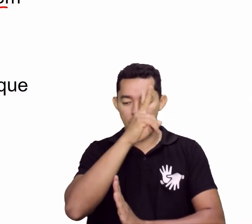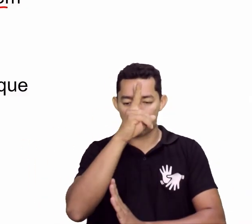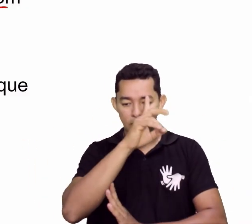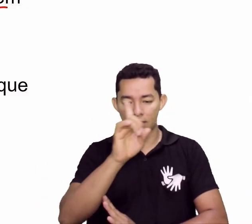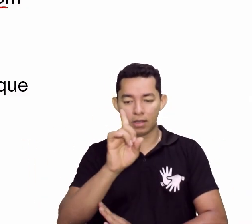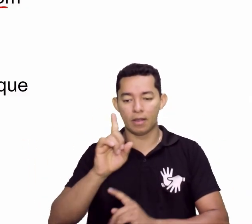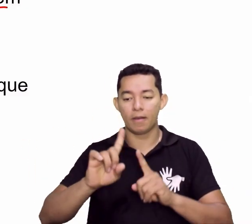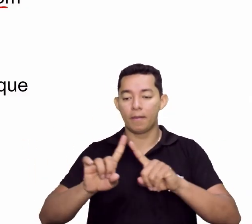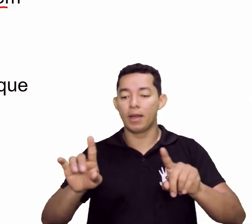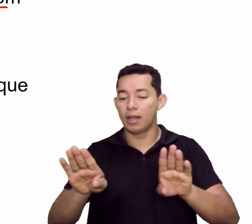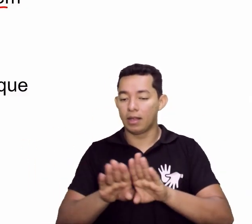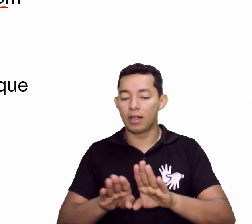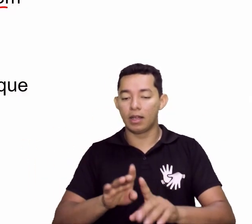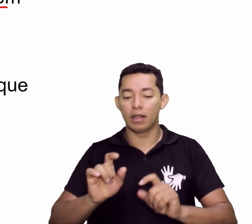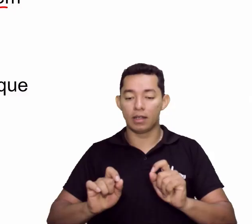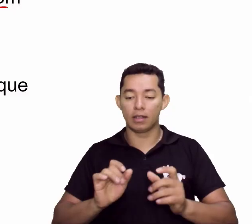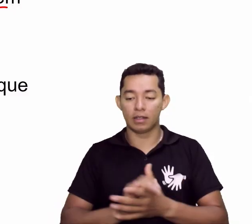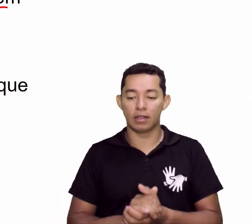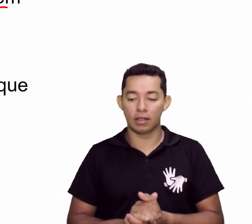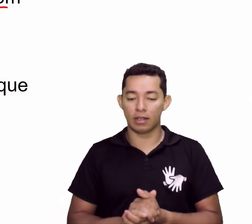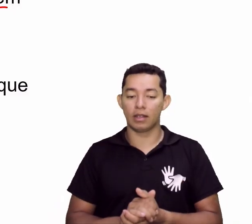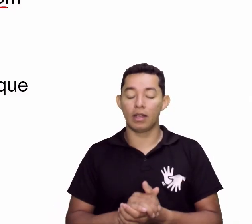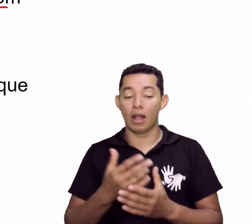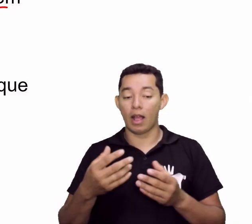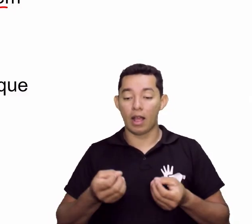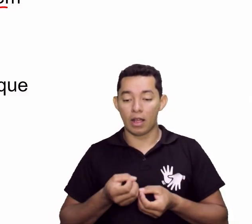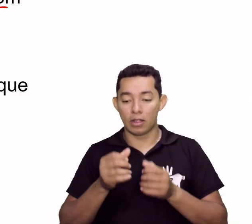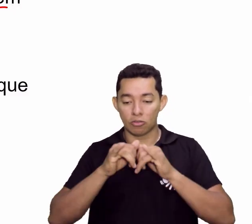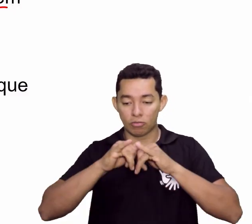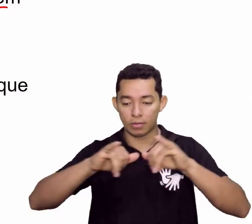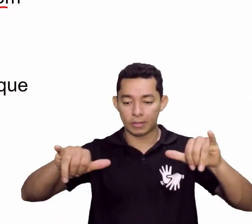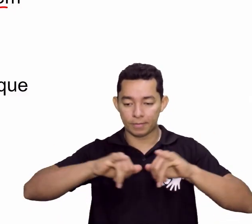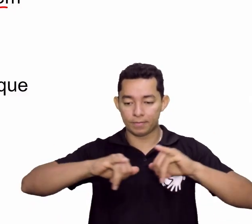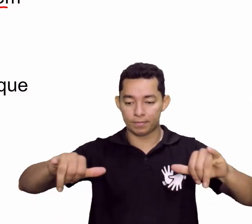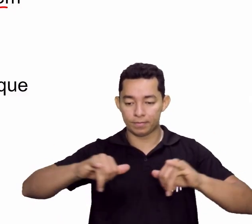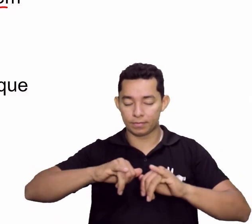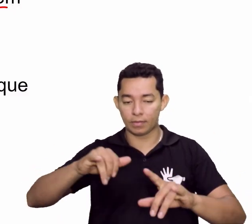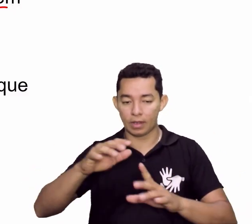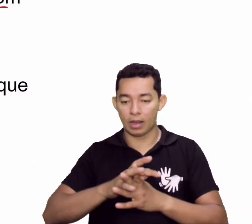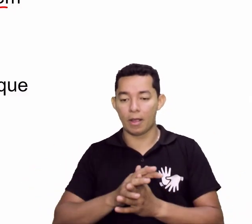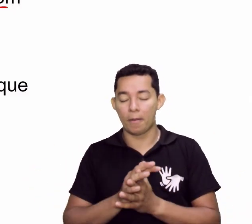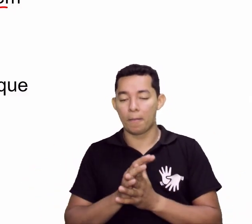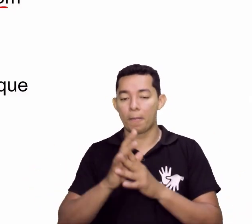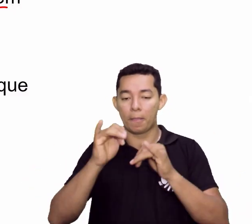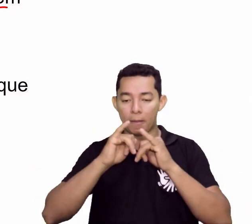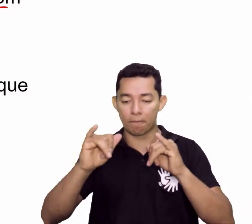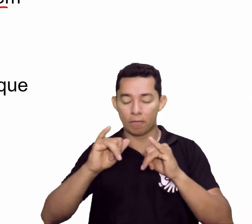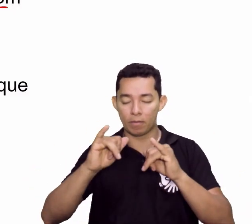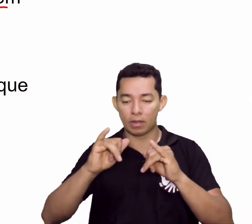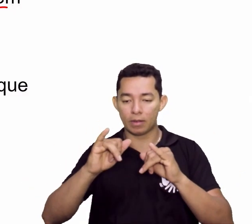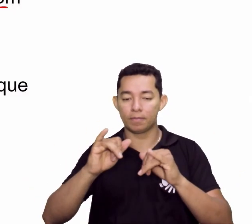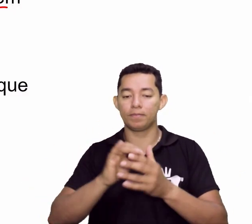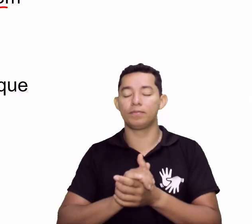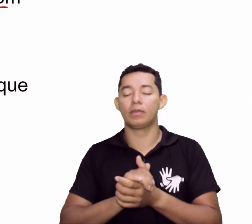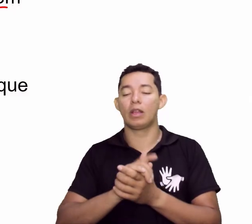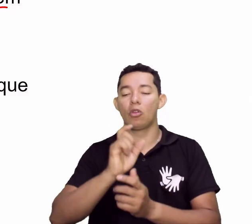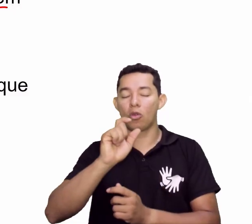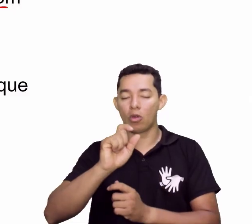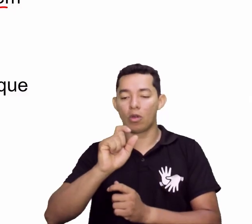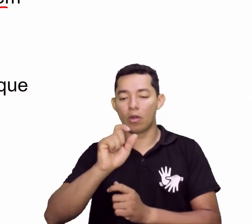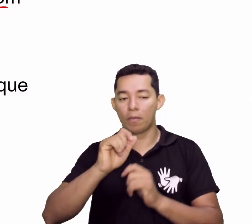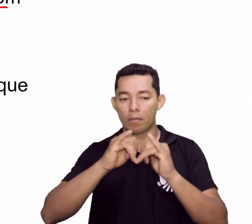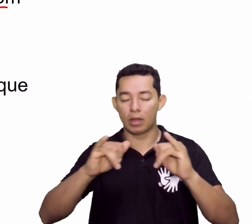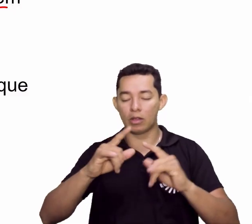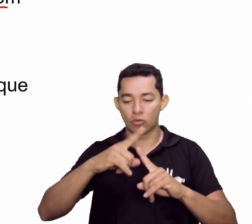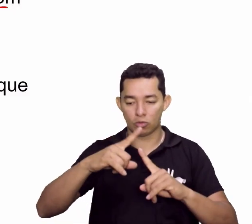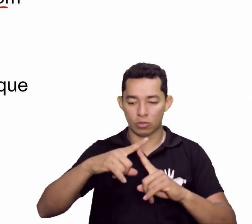mas também de transmitir mensagens de grande valor simbólico e moral.